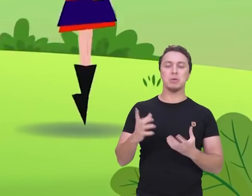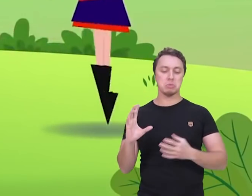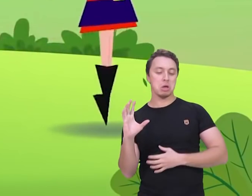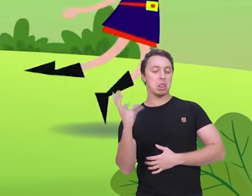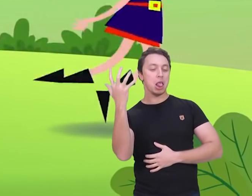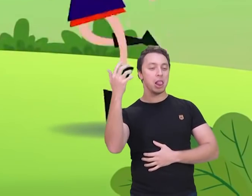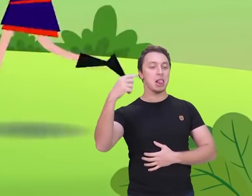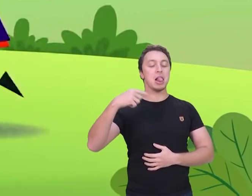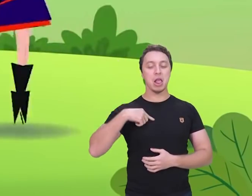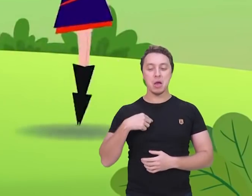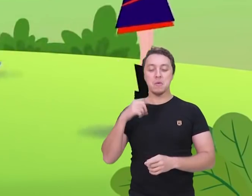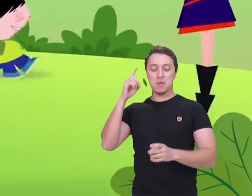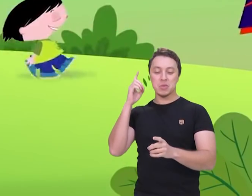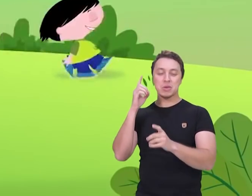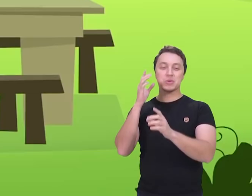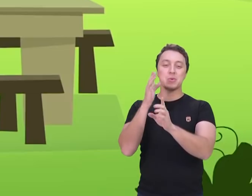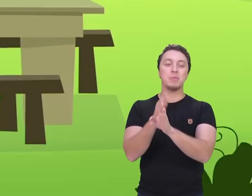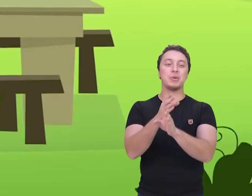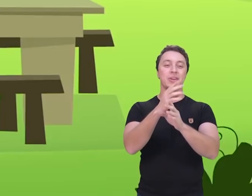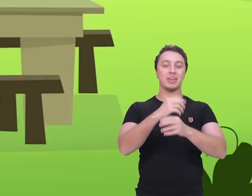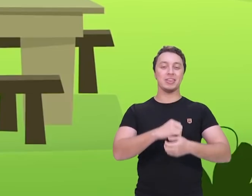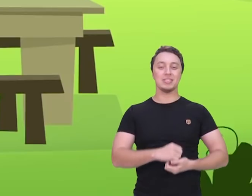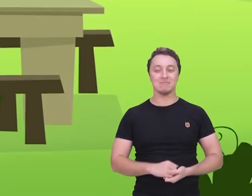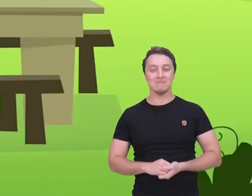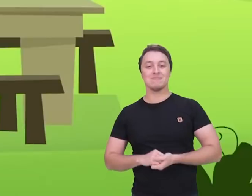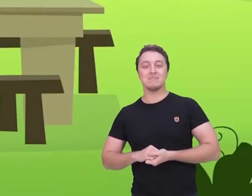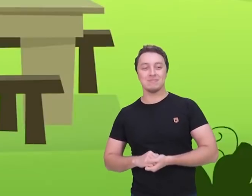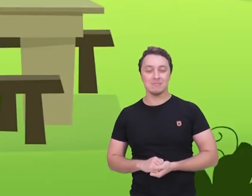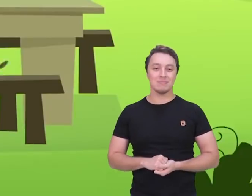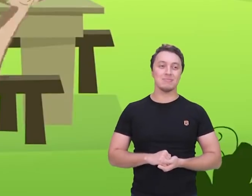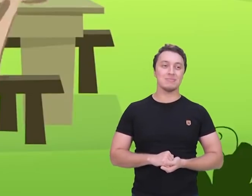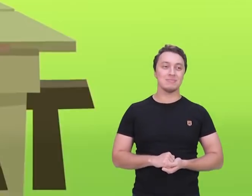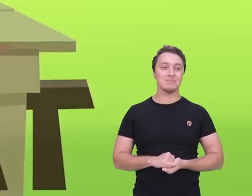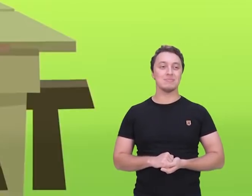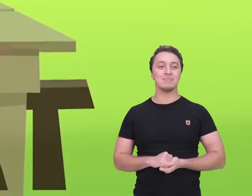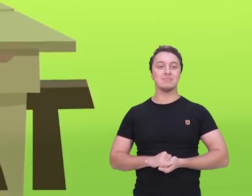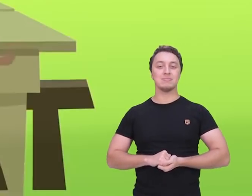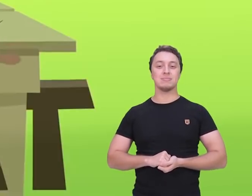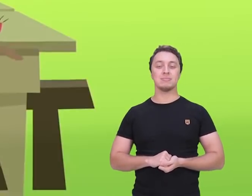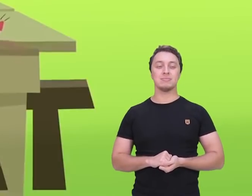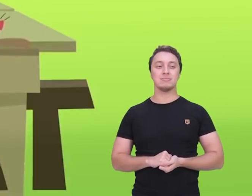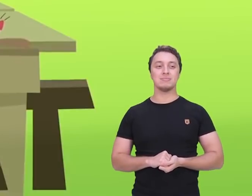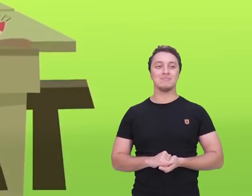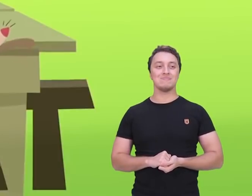tá acontecendo eu vou descobrir.